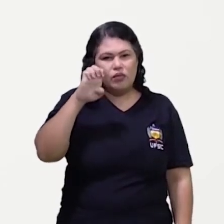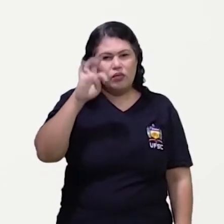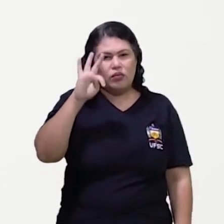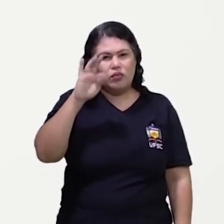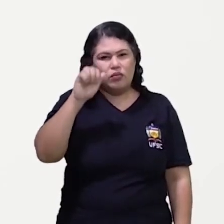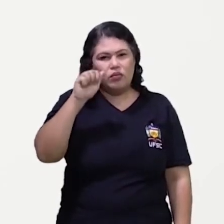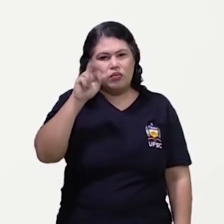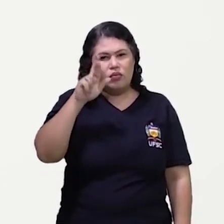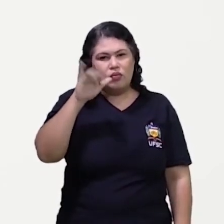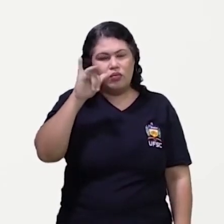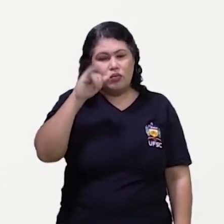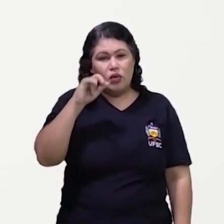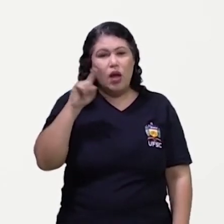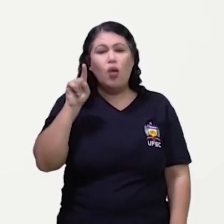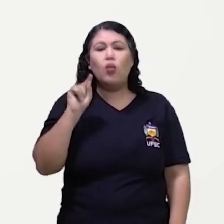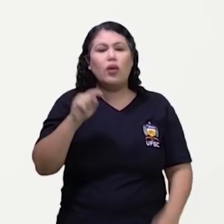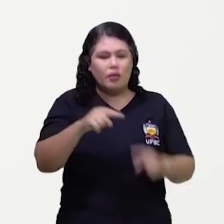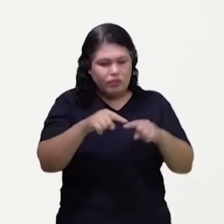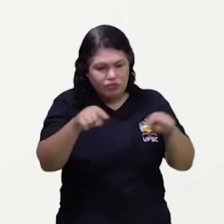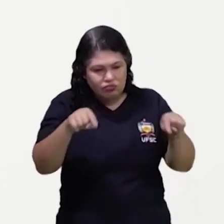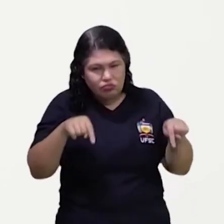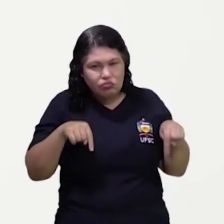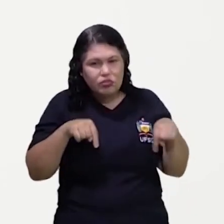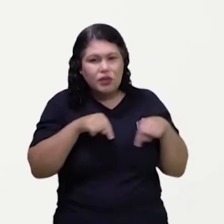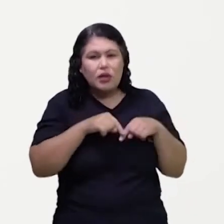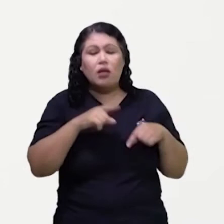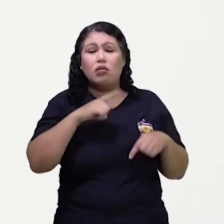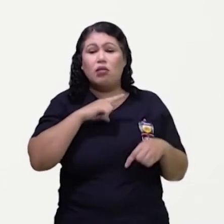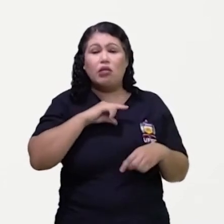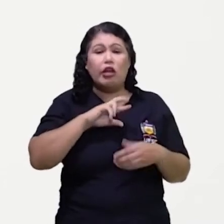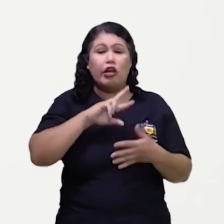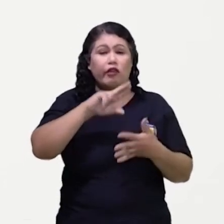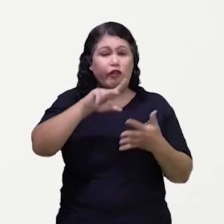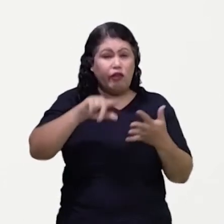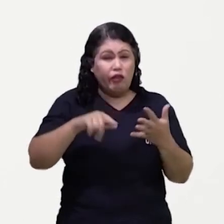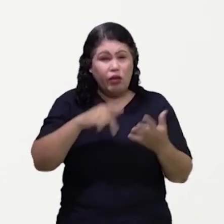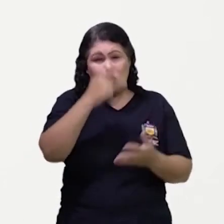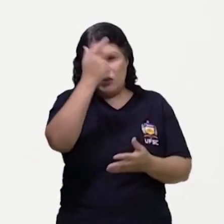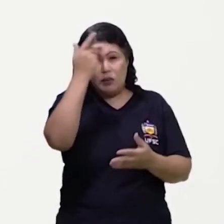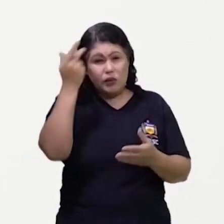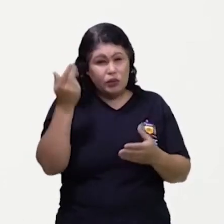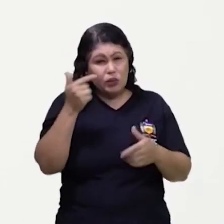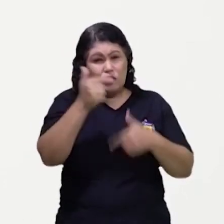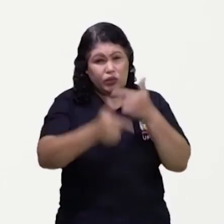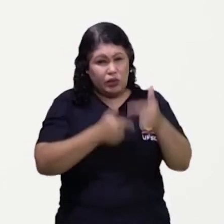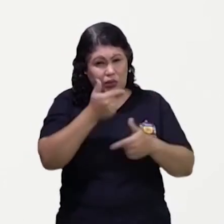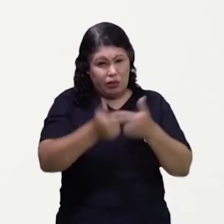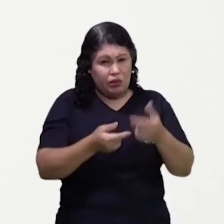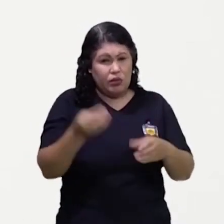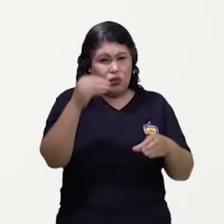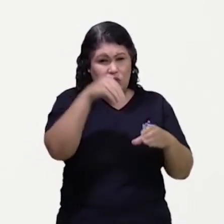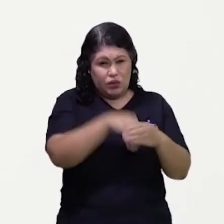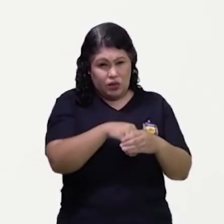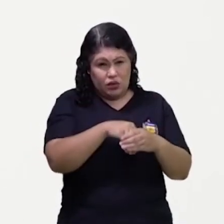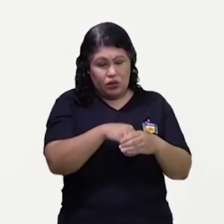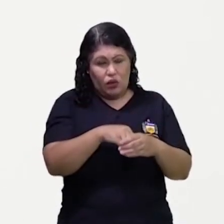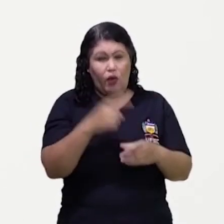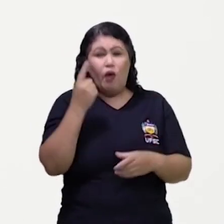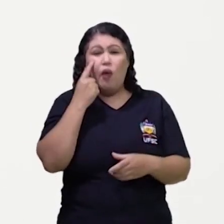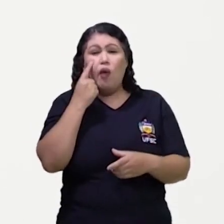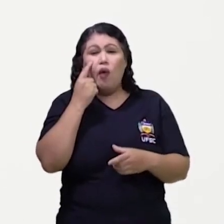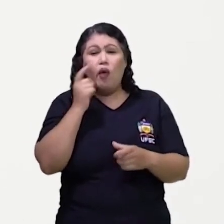se concentra várias pessoas. Olha a diferença. Lembra, olha quem está aqui, ó, ok? O acento